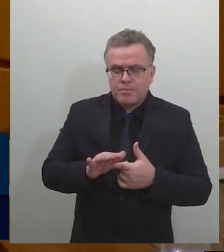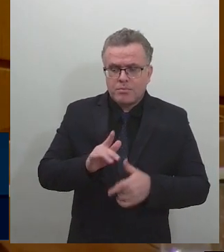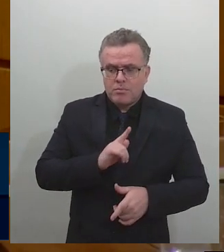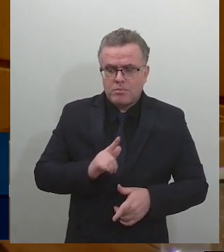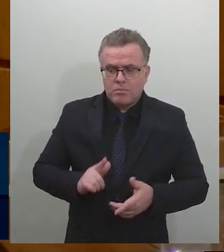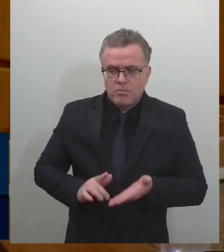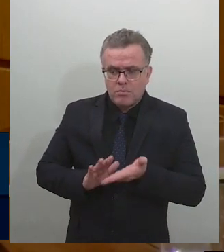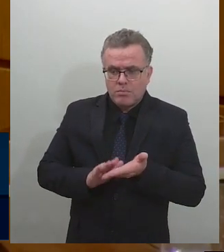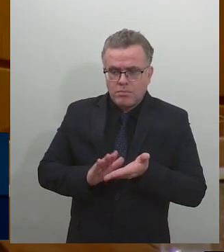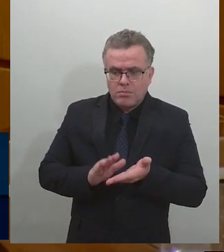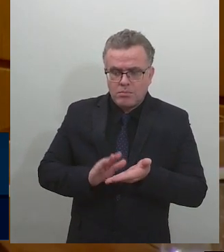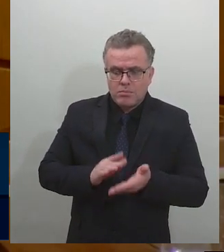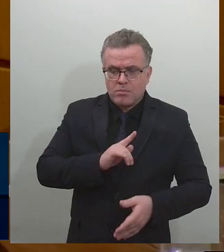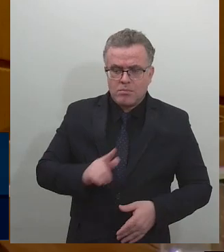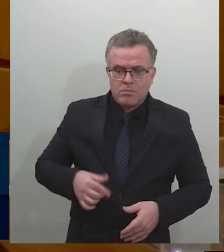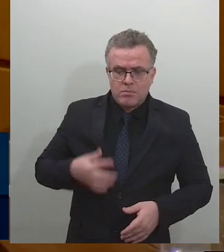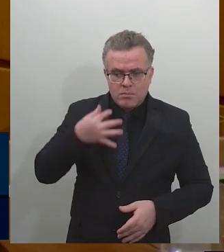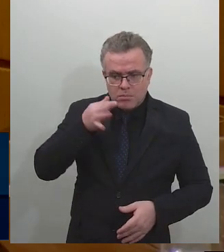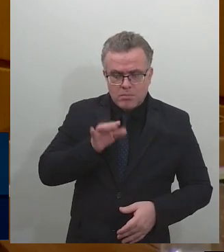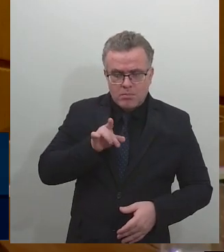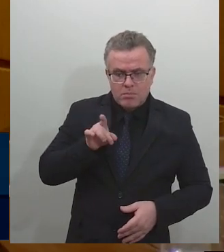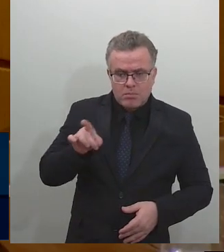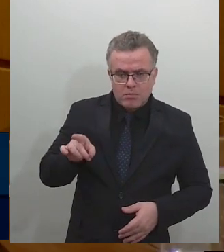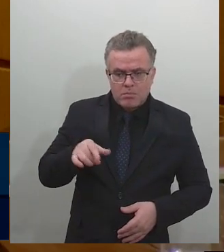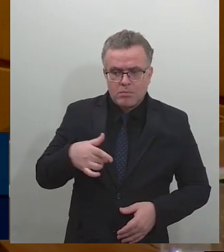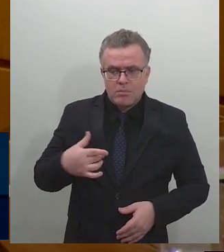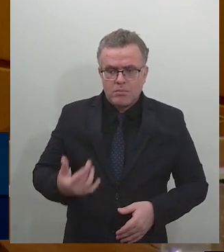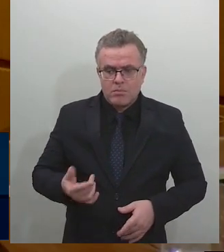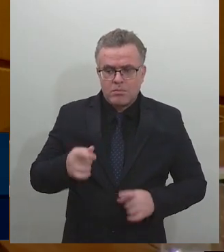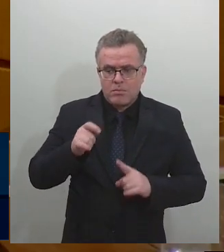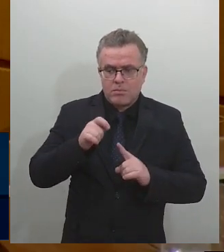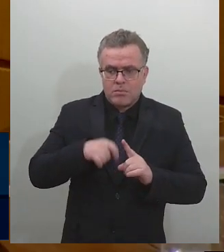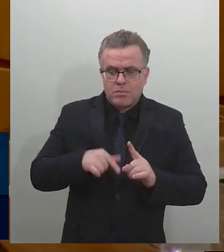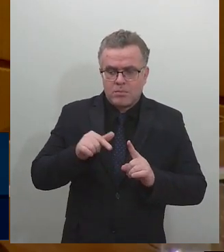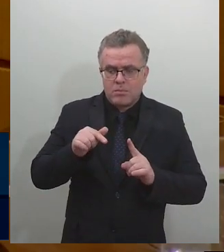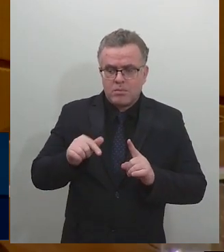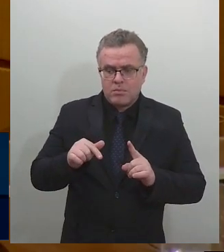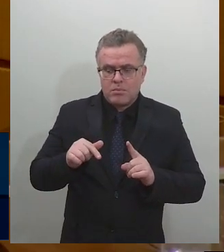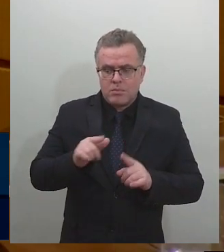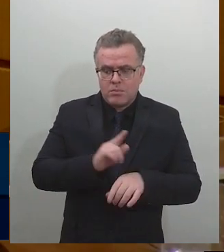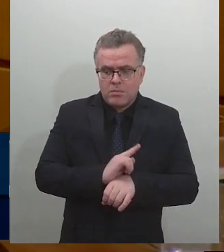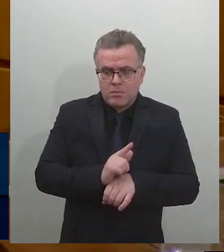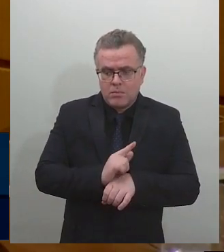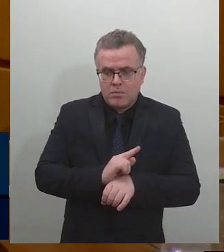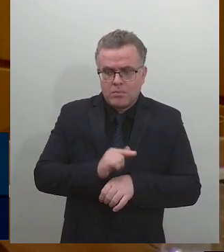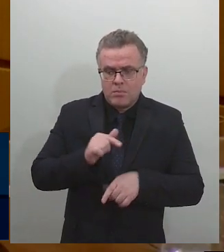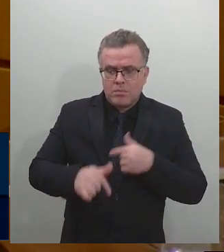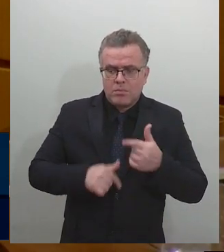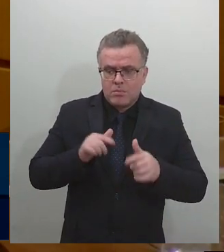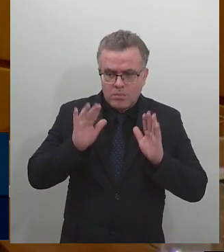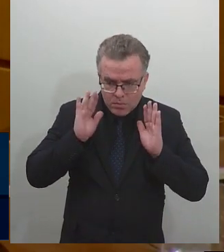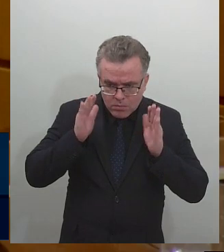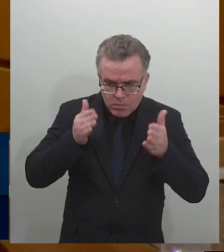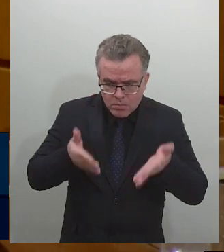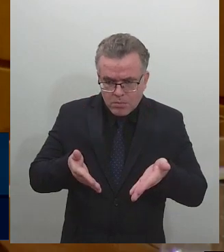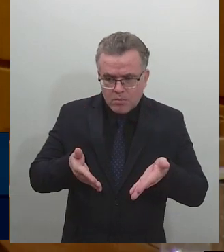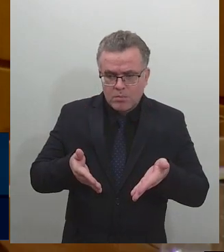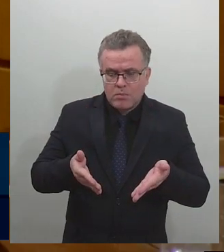pelos 7 meses de gestão, sempre focado no bem-estar da nossa população e